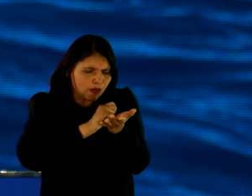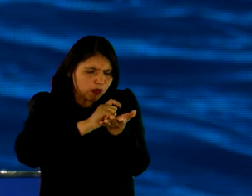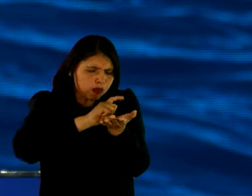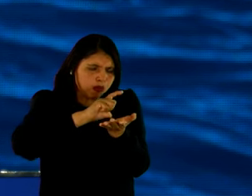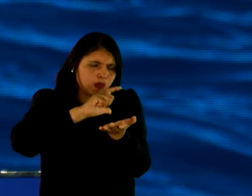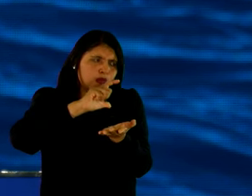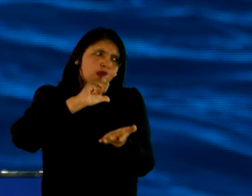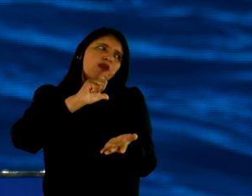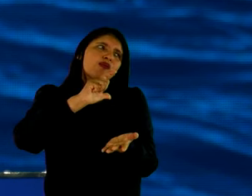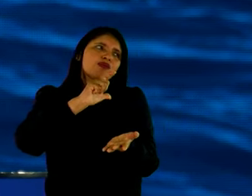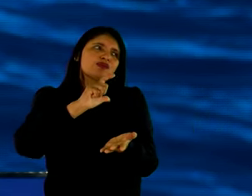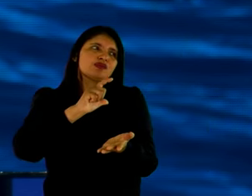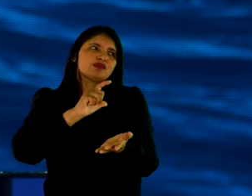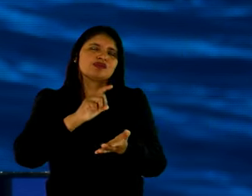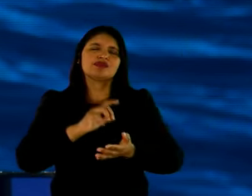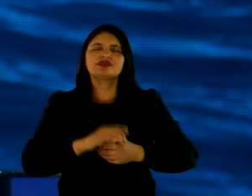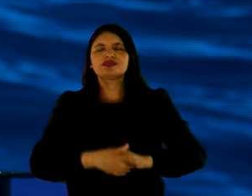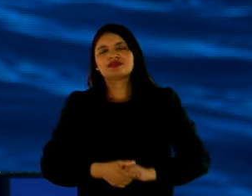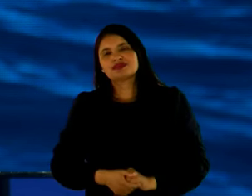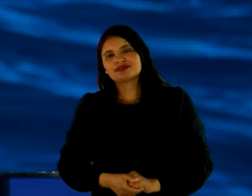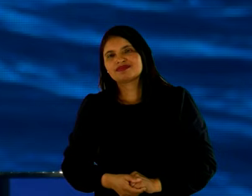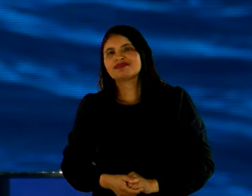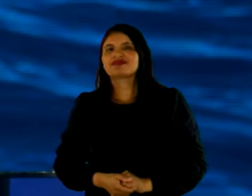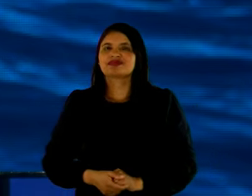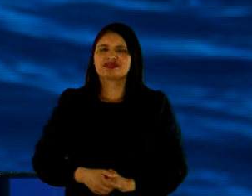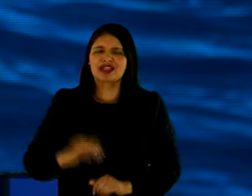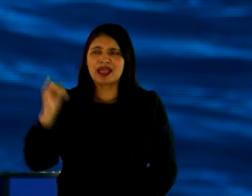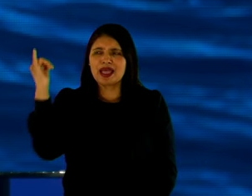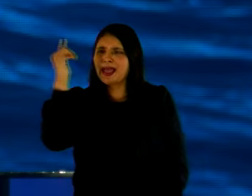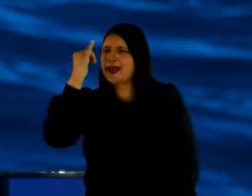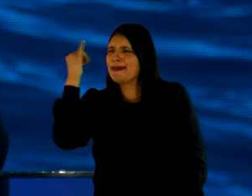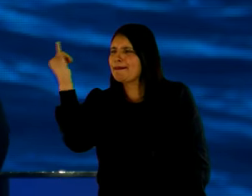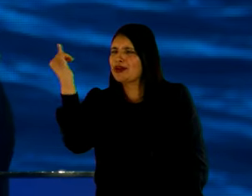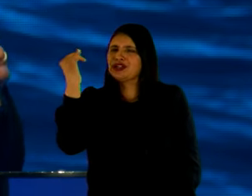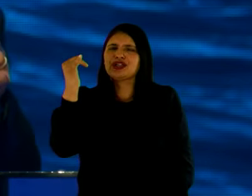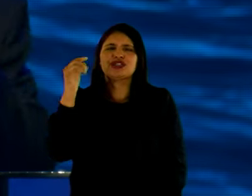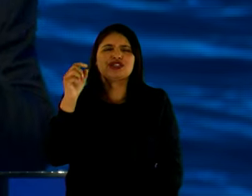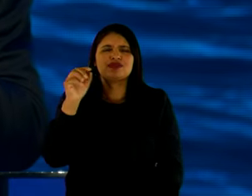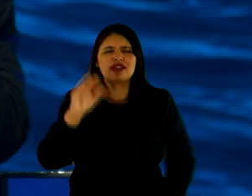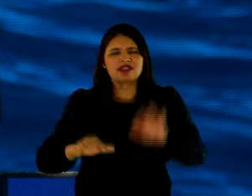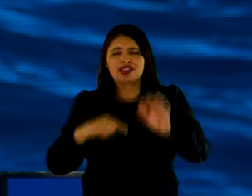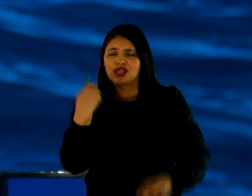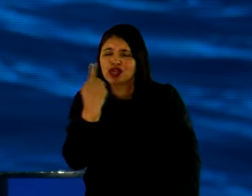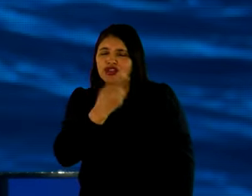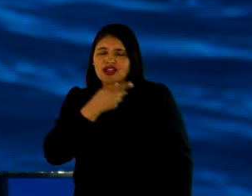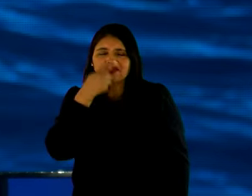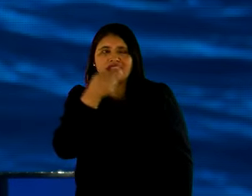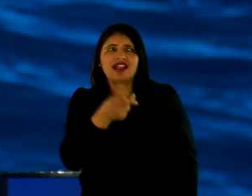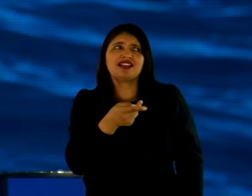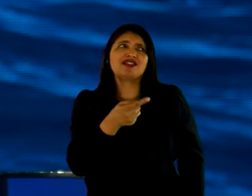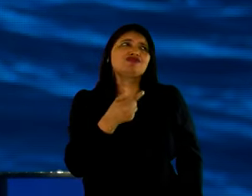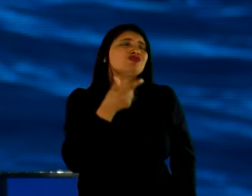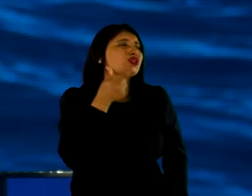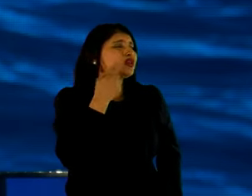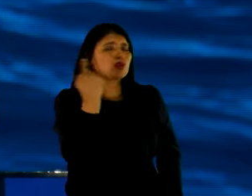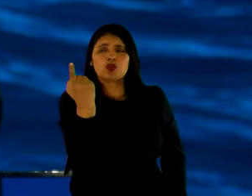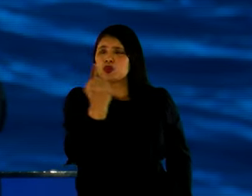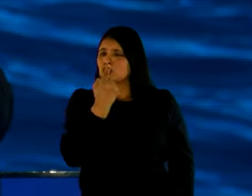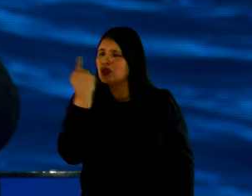Nós temos que admitir quando a nossa fé não é suficiente. Eu não estou conseguindo vencer, mas me ajuda, Jesus.